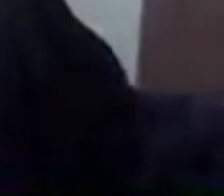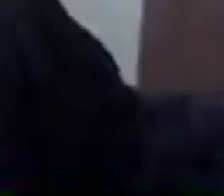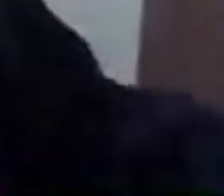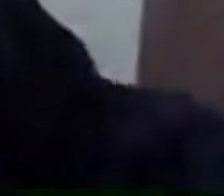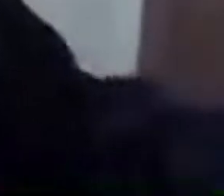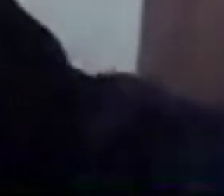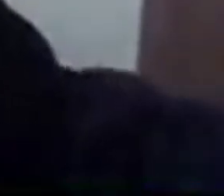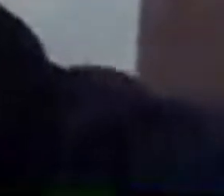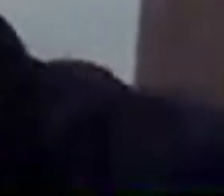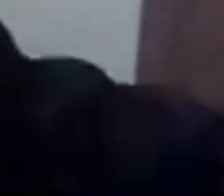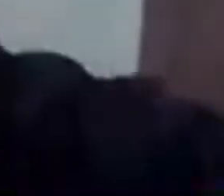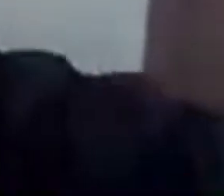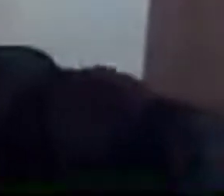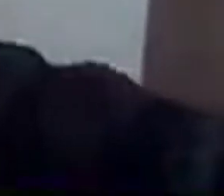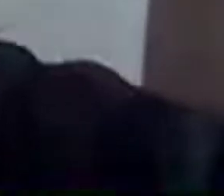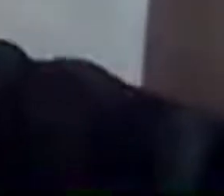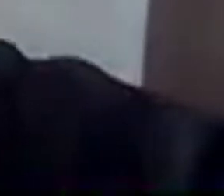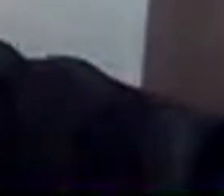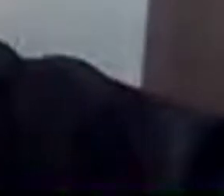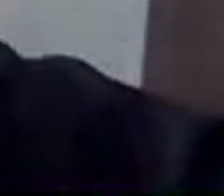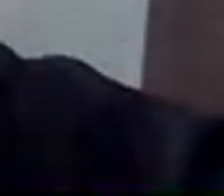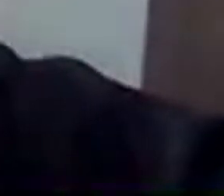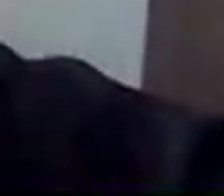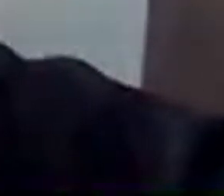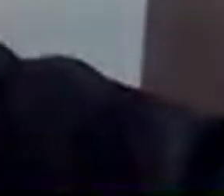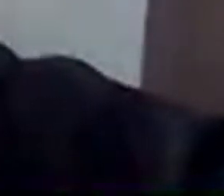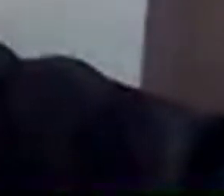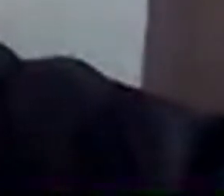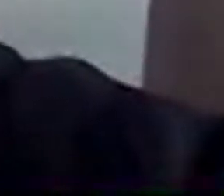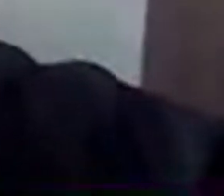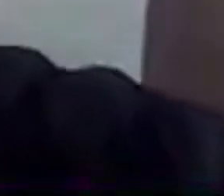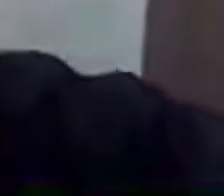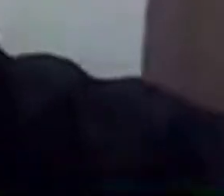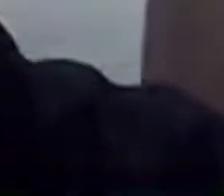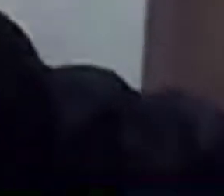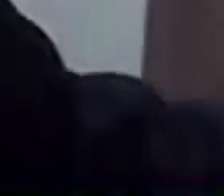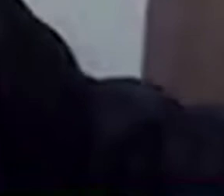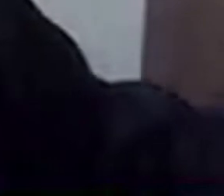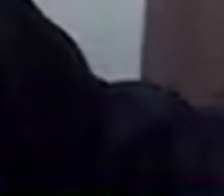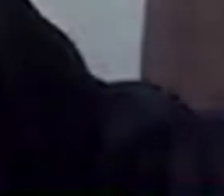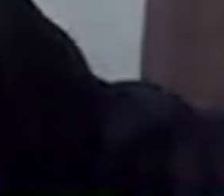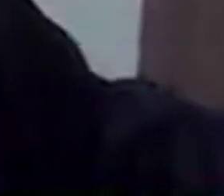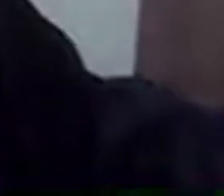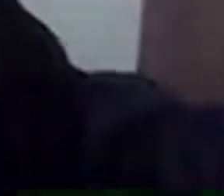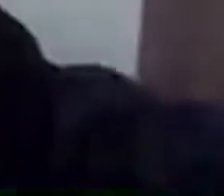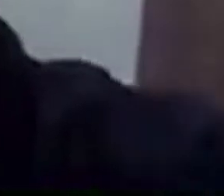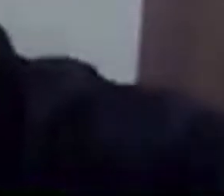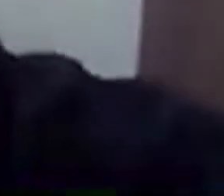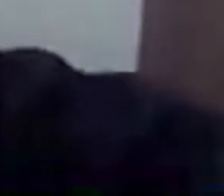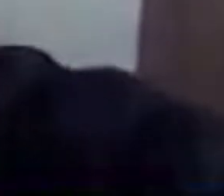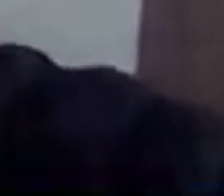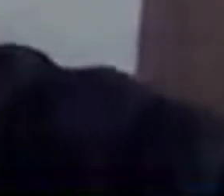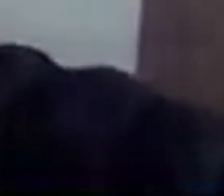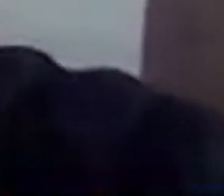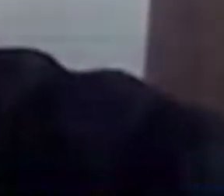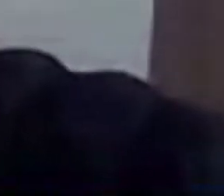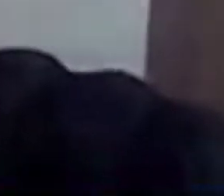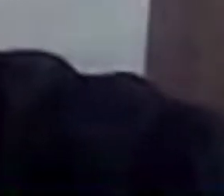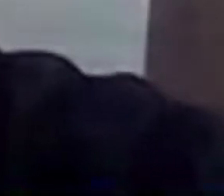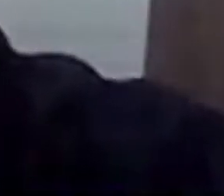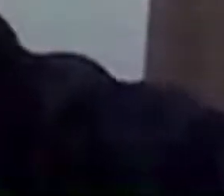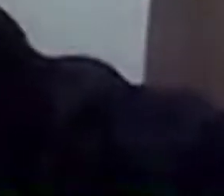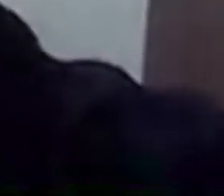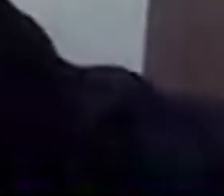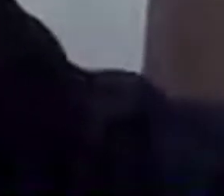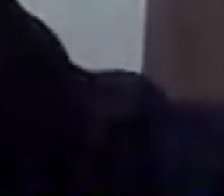aprofundar mais um pouco essa questão. Isso. Apesar de já ter lançado meu voto, mas fiz com base, como eu disse, eu